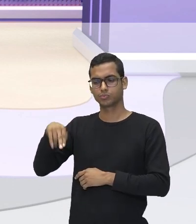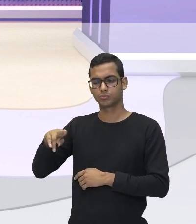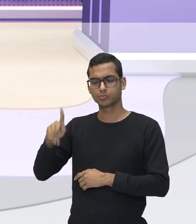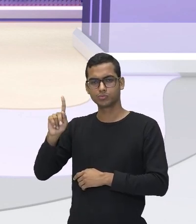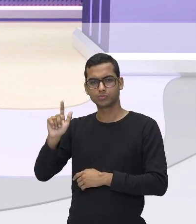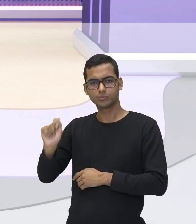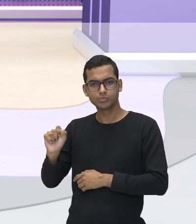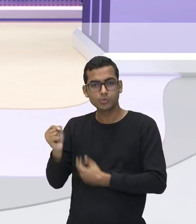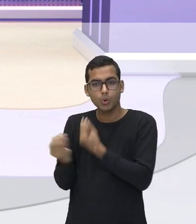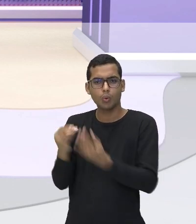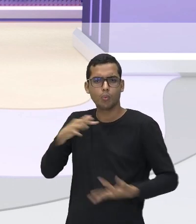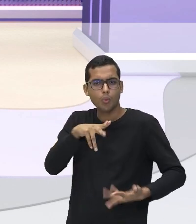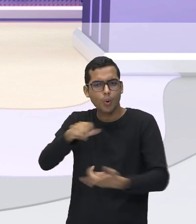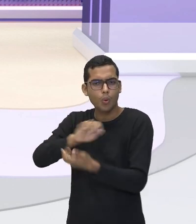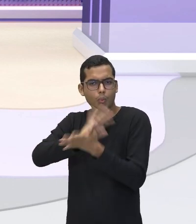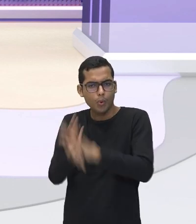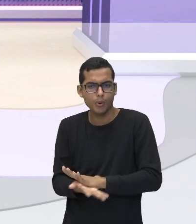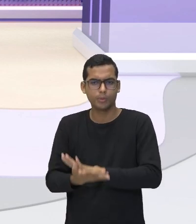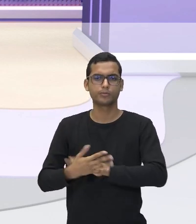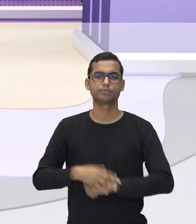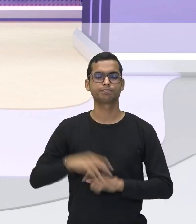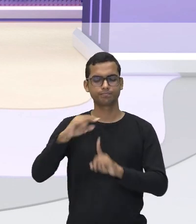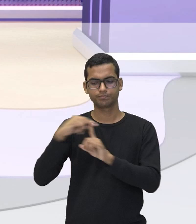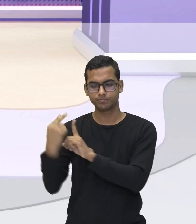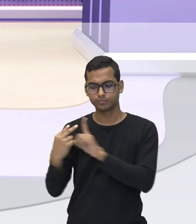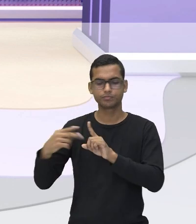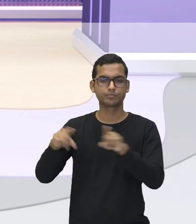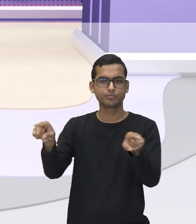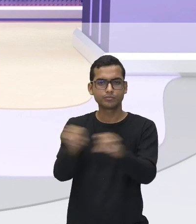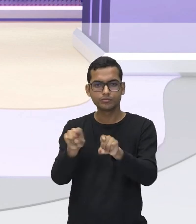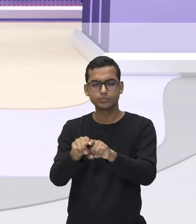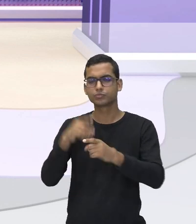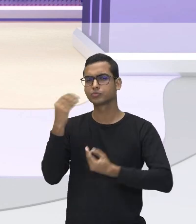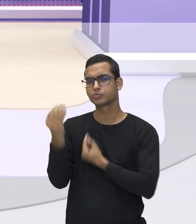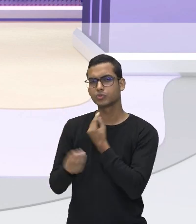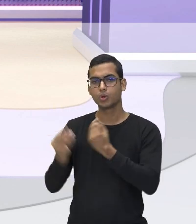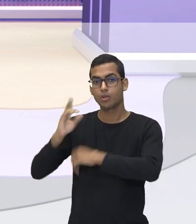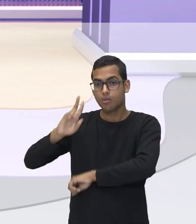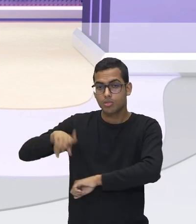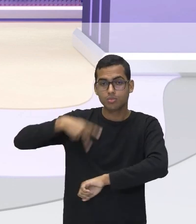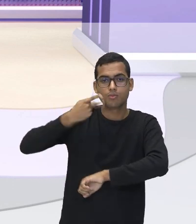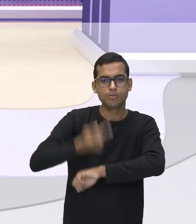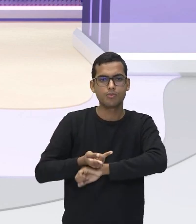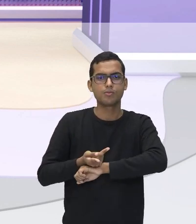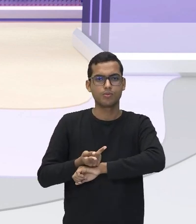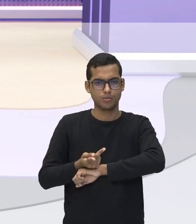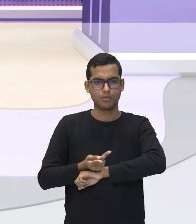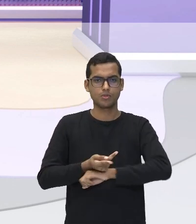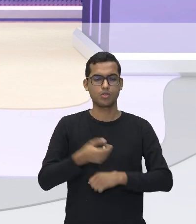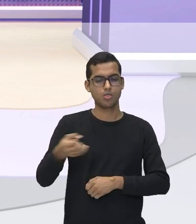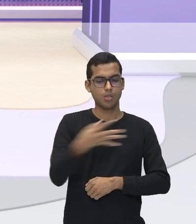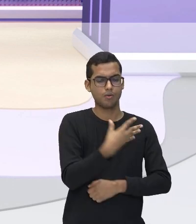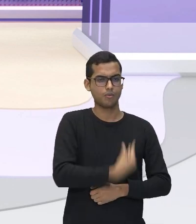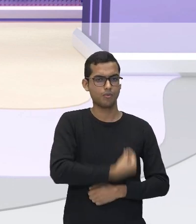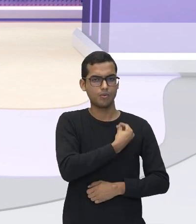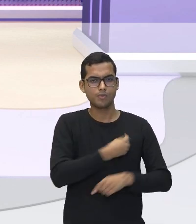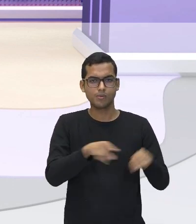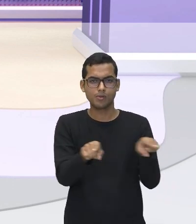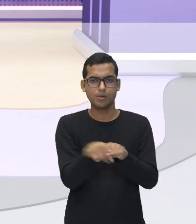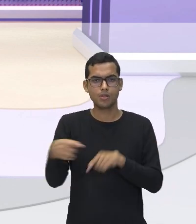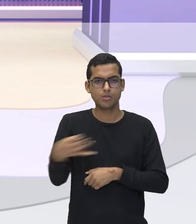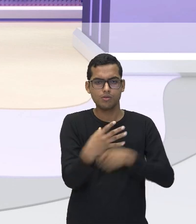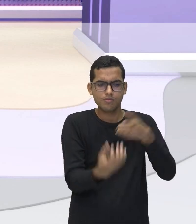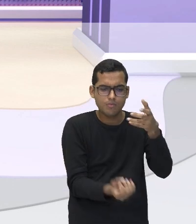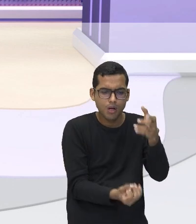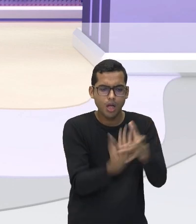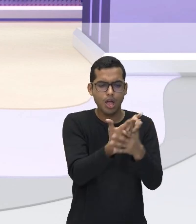como o mundo iria acabar na visão deles e como iria haver uma nova vida, uma nova criação,